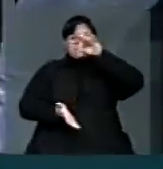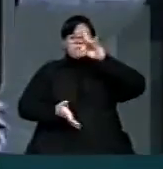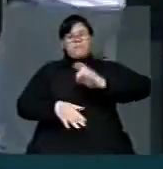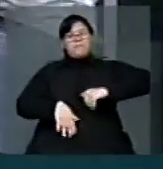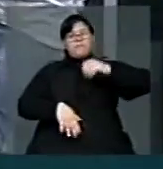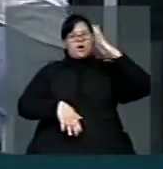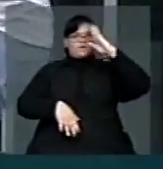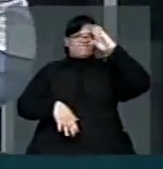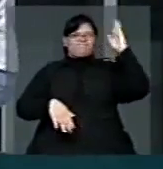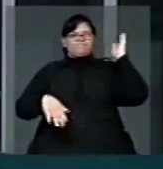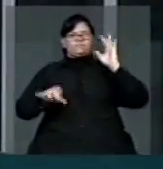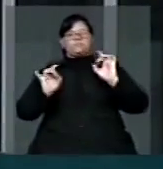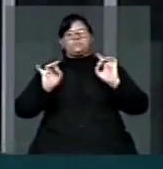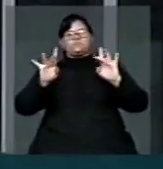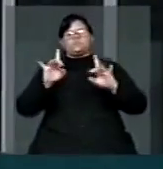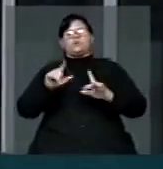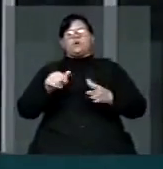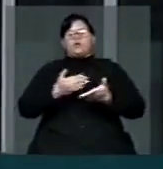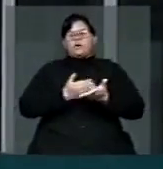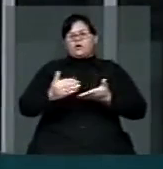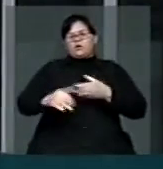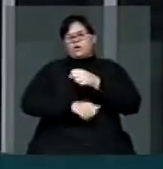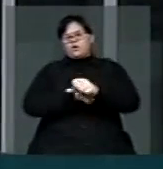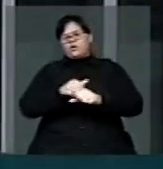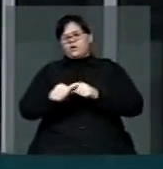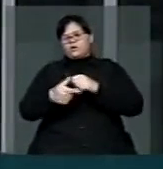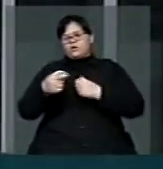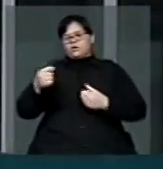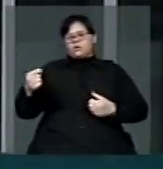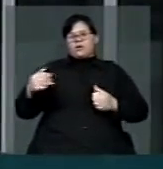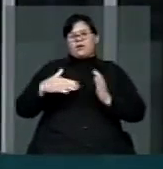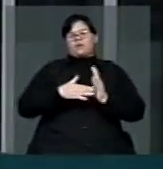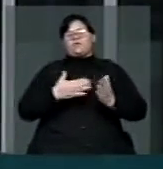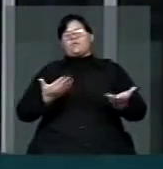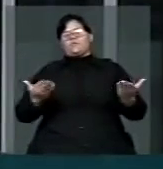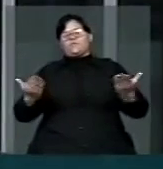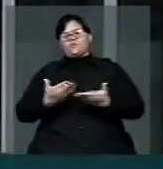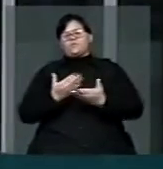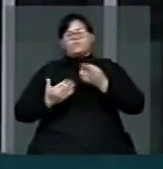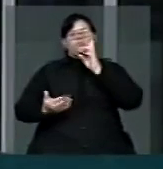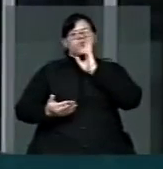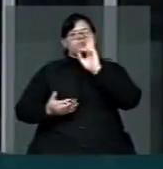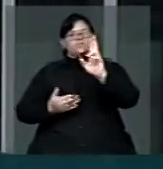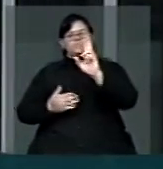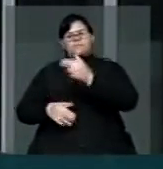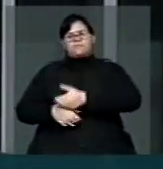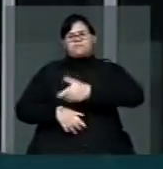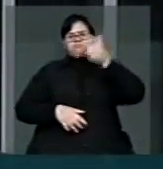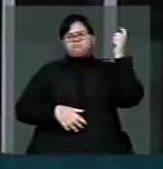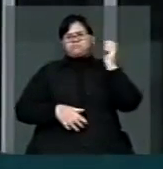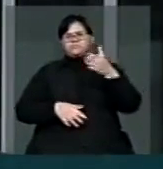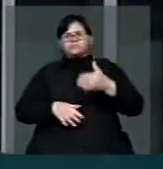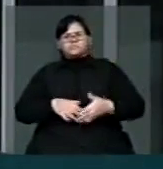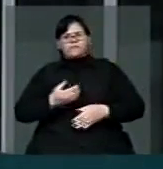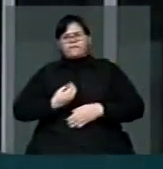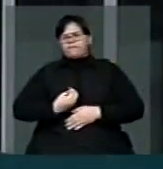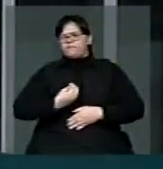no início dos anos 2000 até agora, que resultaram numa maior qualidade de vida,